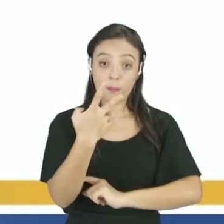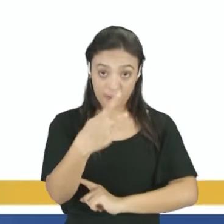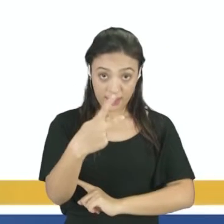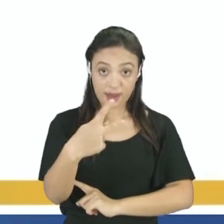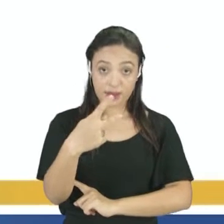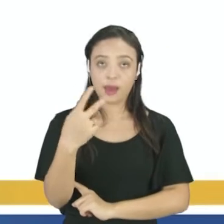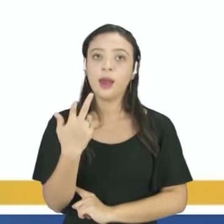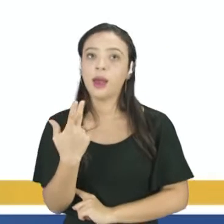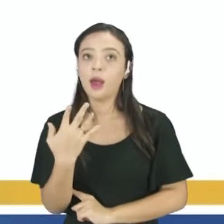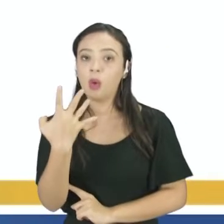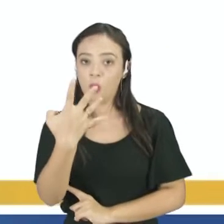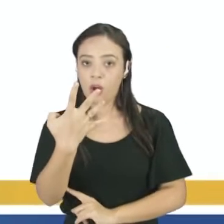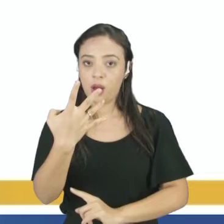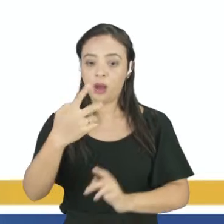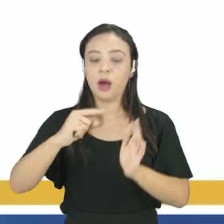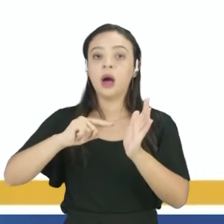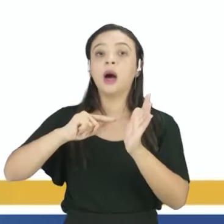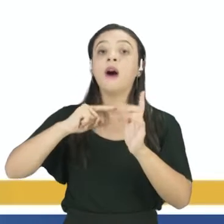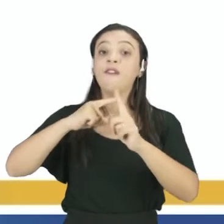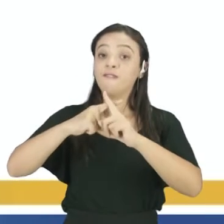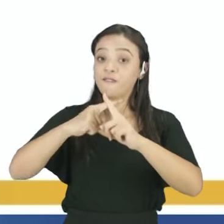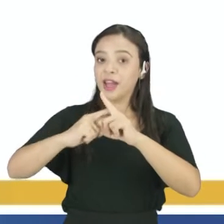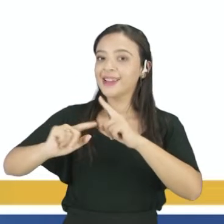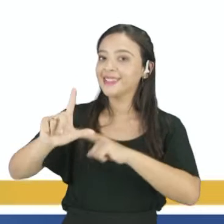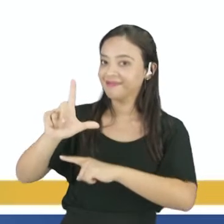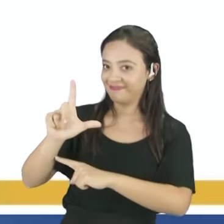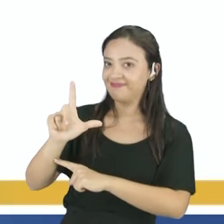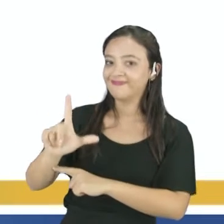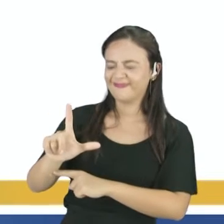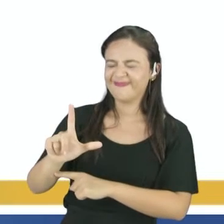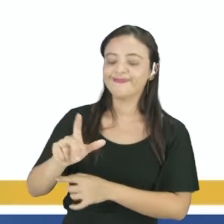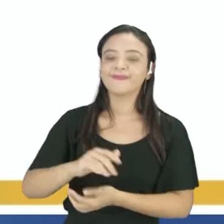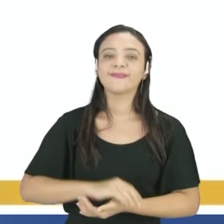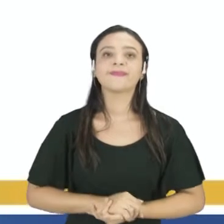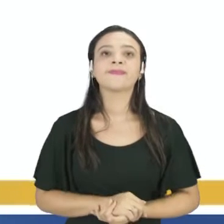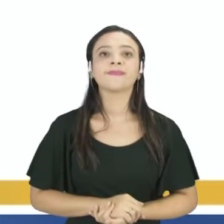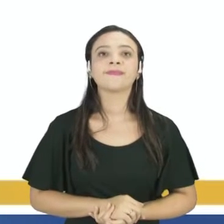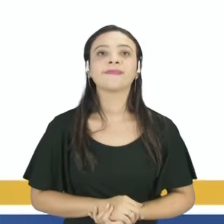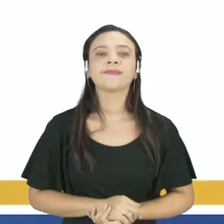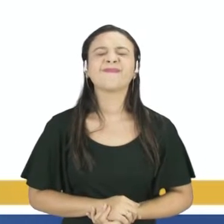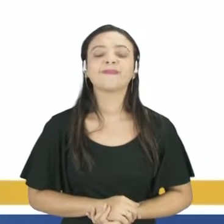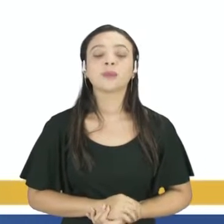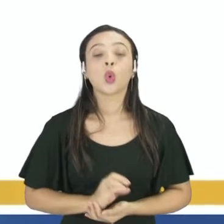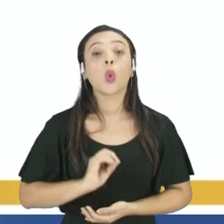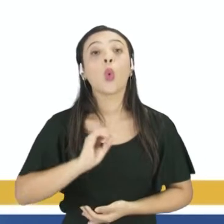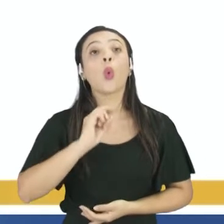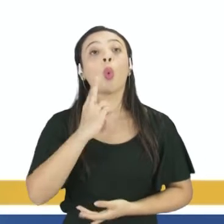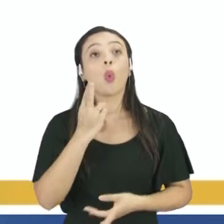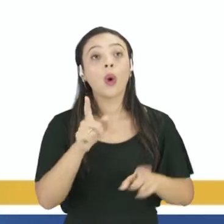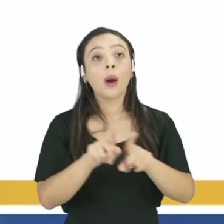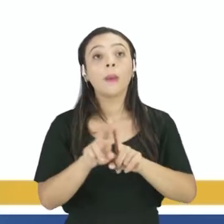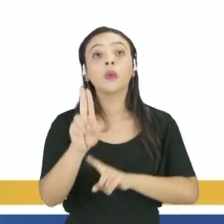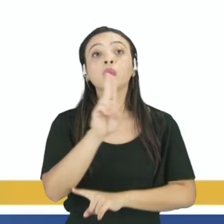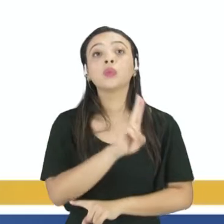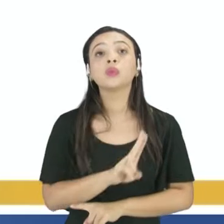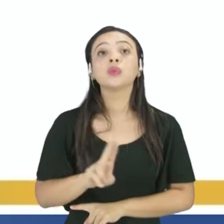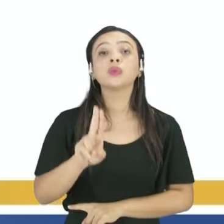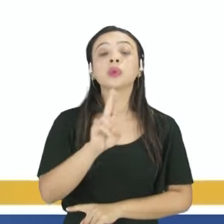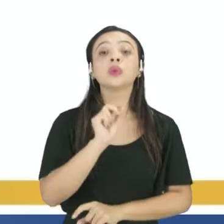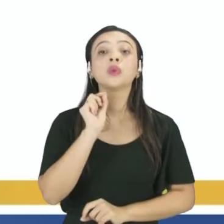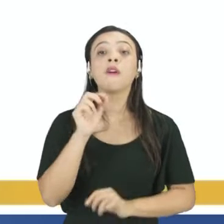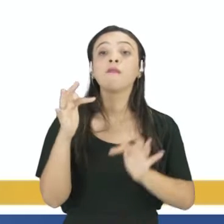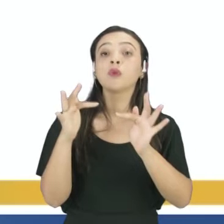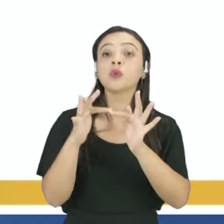que P é o perímetro e L a medida do lado do quadrado. Ou ainda, usando a notação de